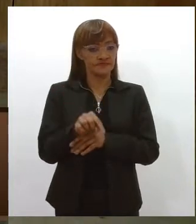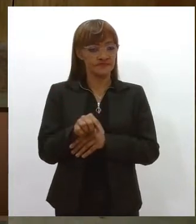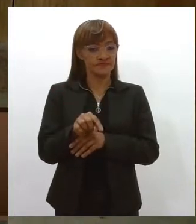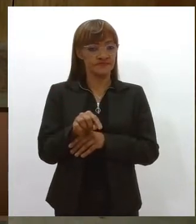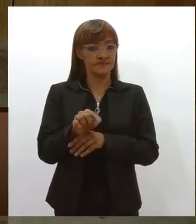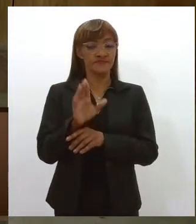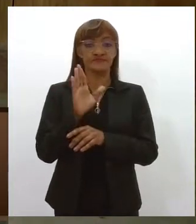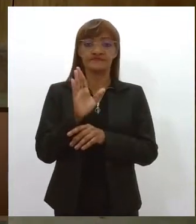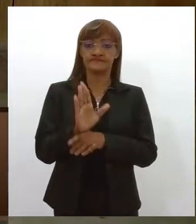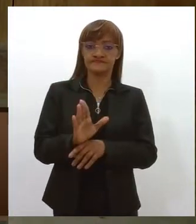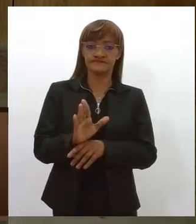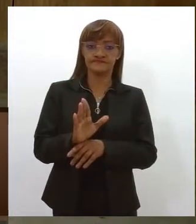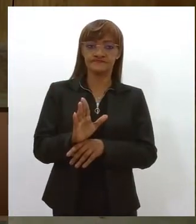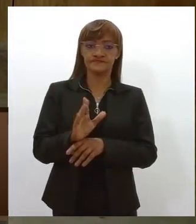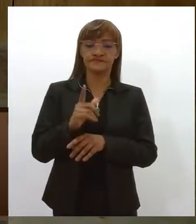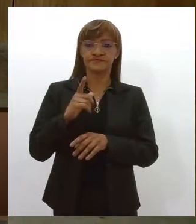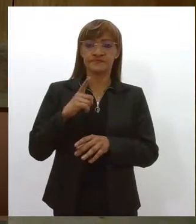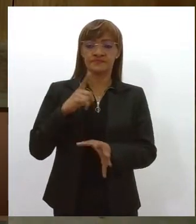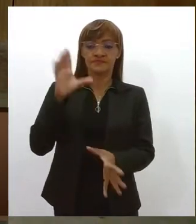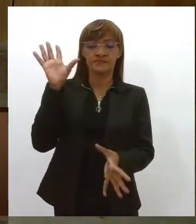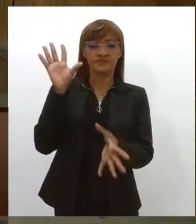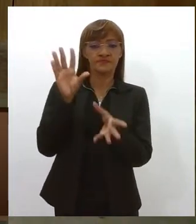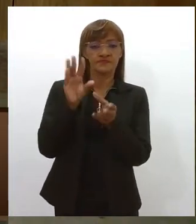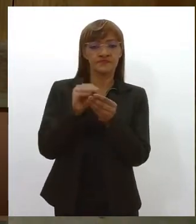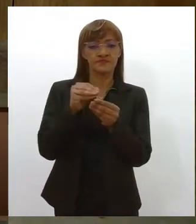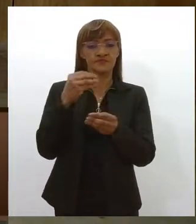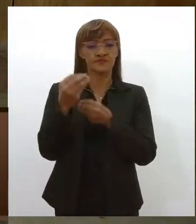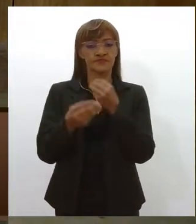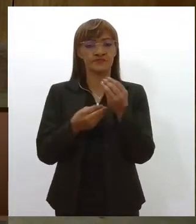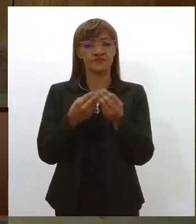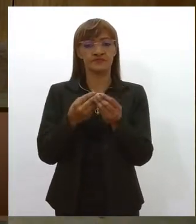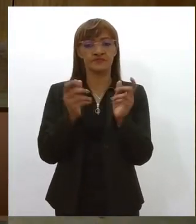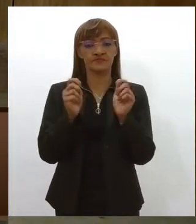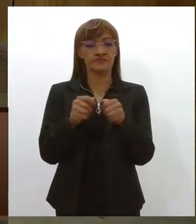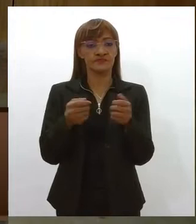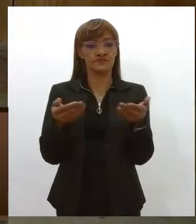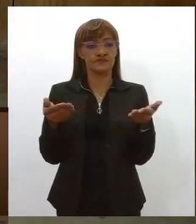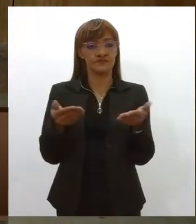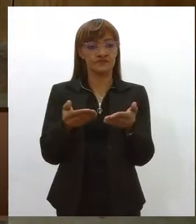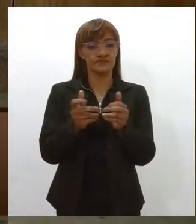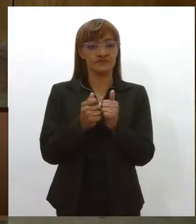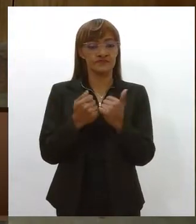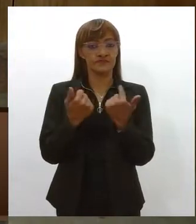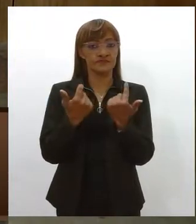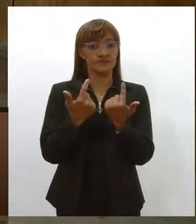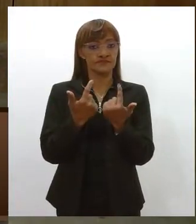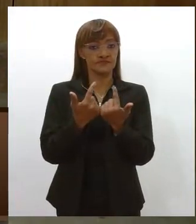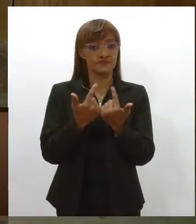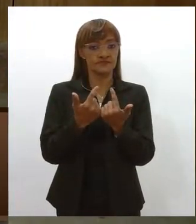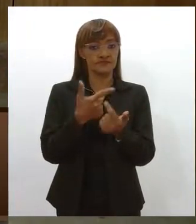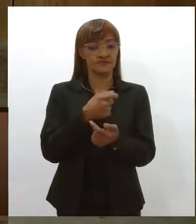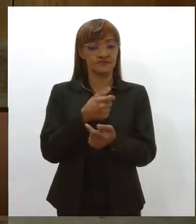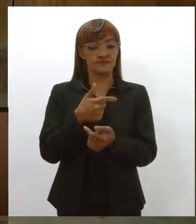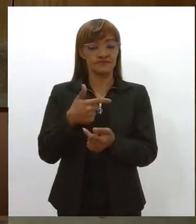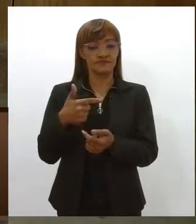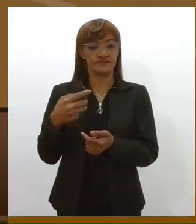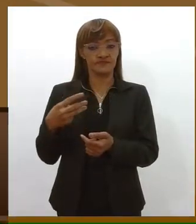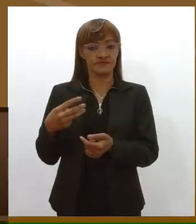traz esse panorama de como é que vai ficar a configuração legislativa a partir de 2023. Vamos